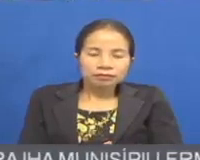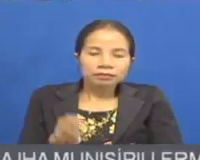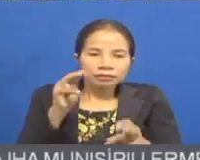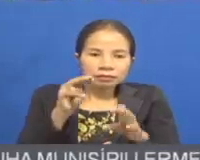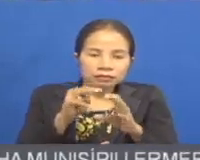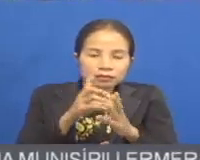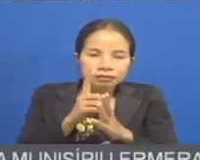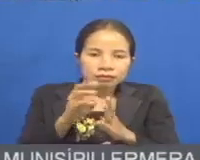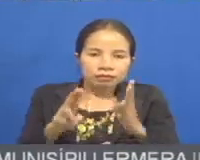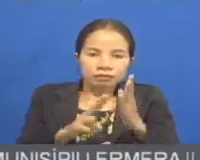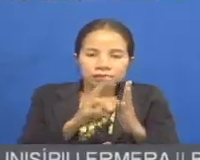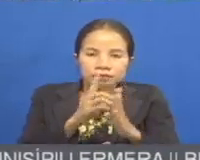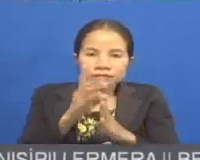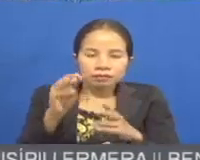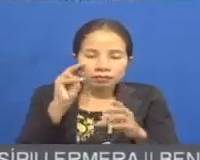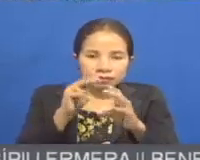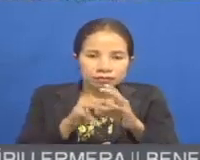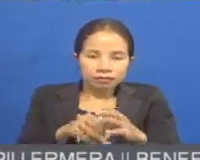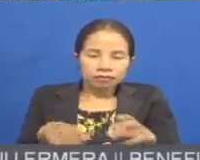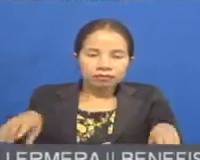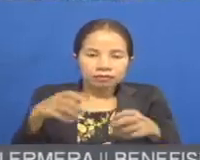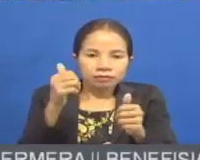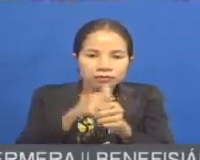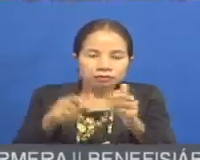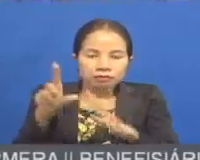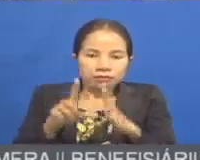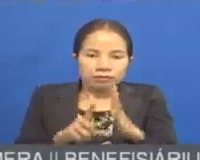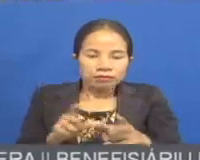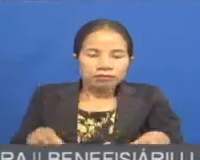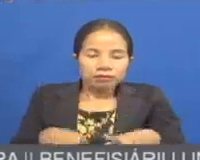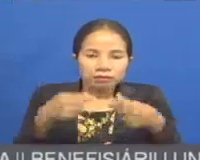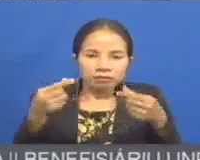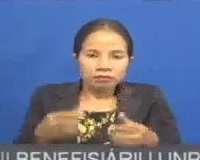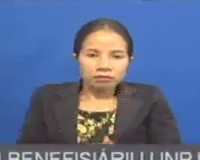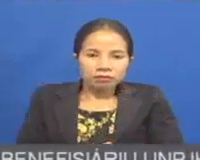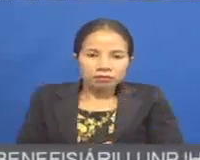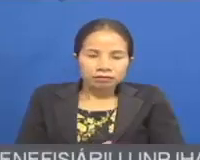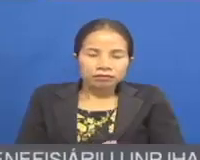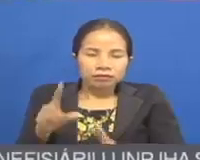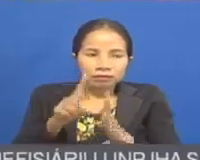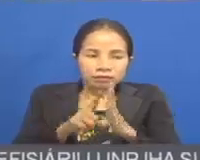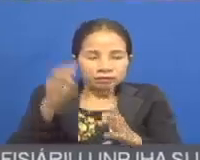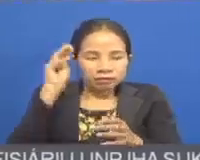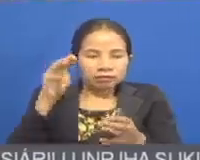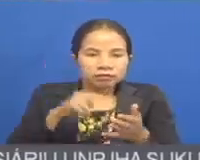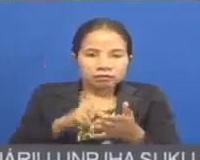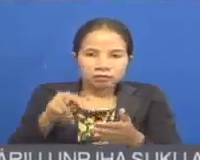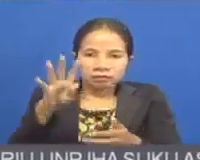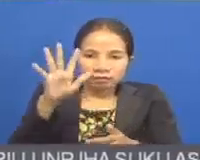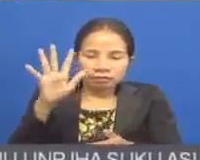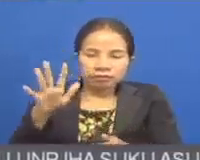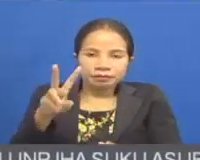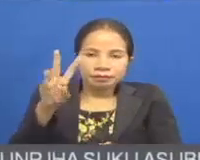siramos serviço tuir lei nevema que atribui para sira. Tuir diploma ministerial número Lima barra